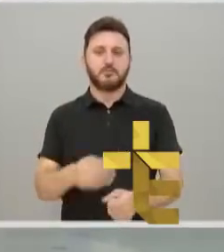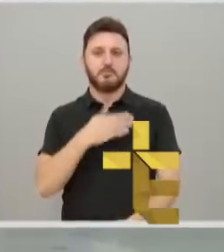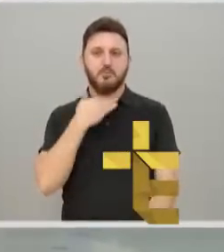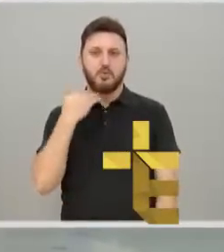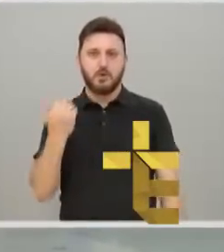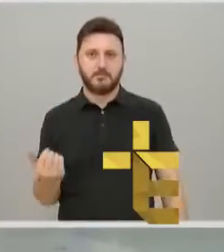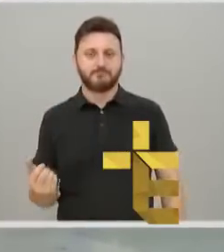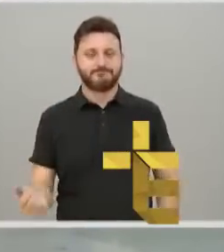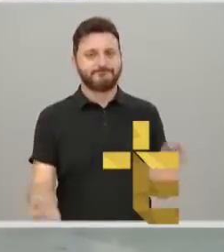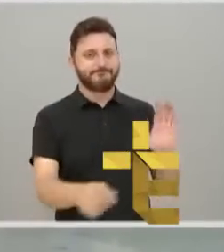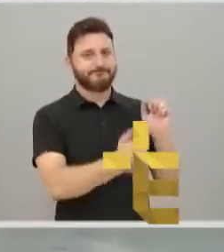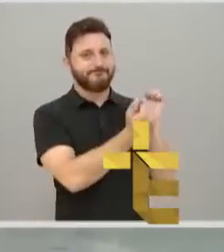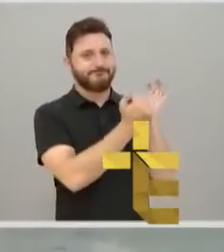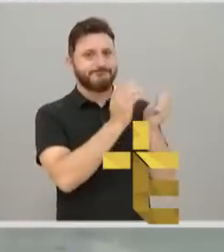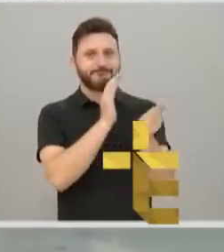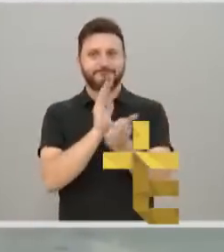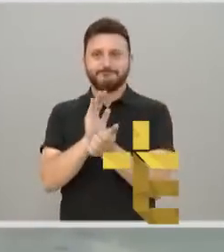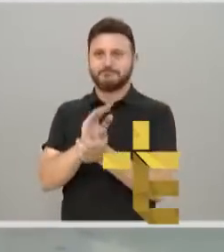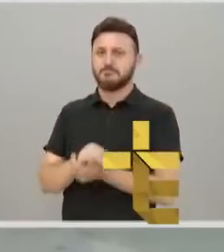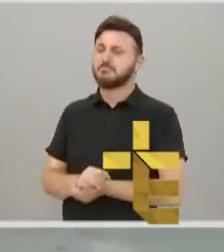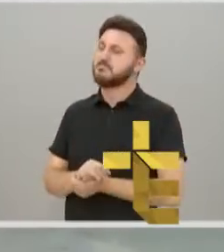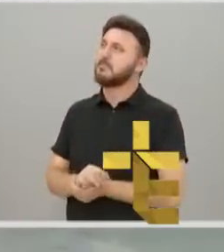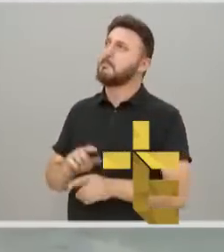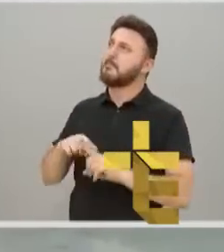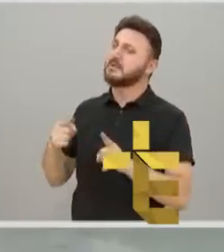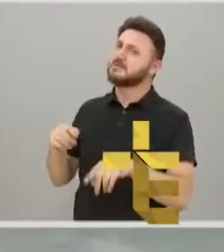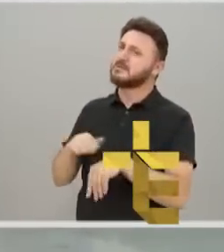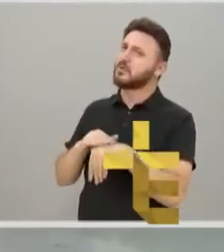Pai, o que vou lhe dizer, Pai?